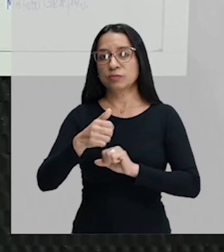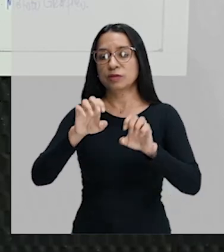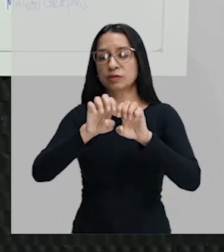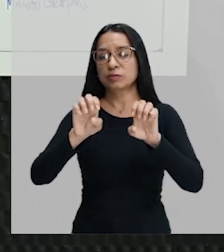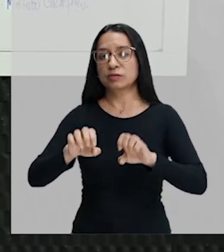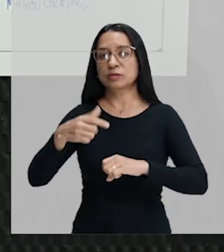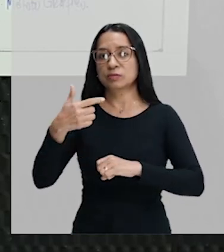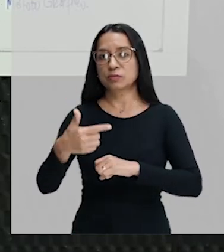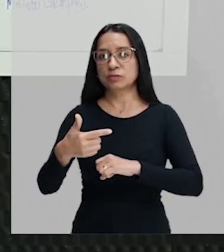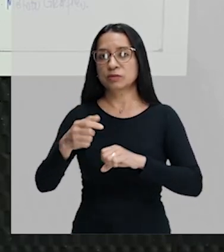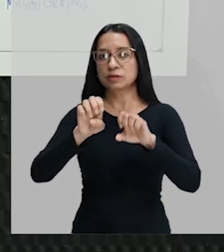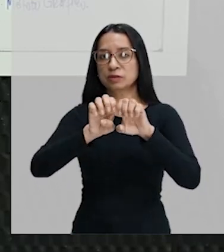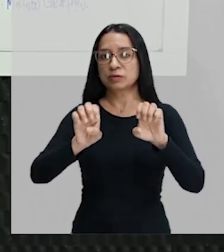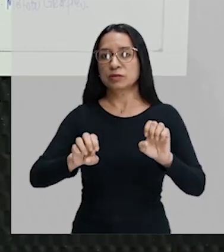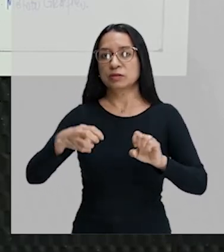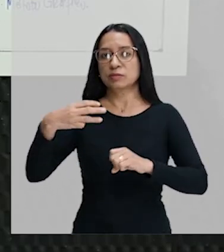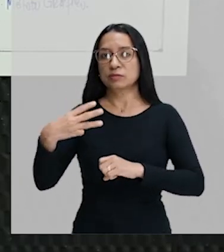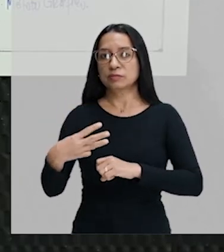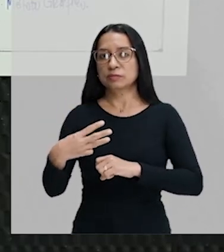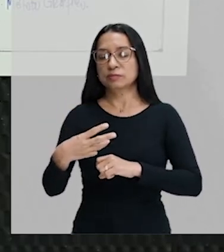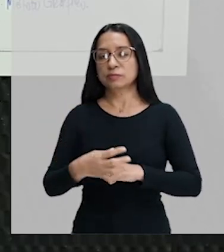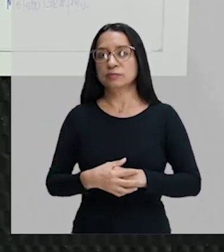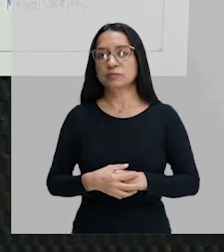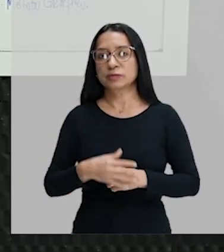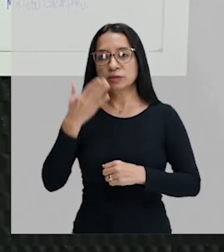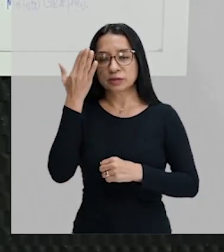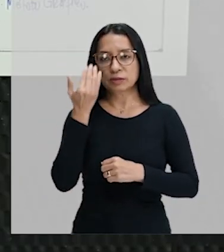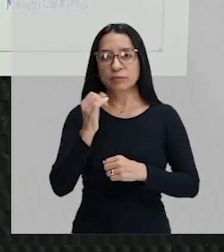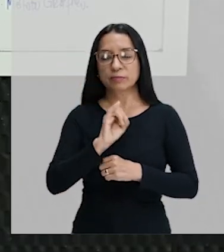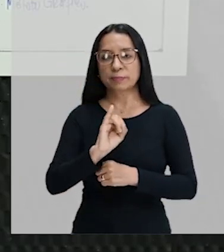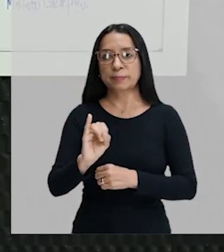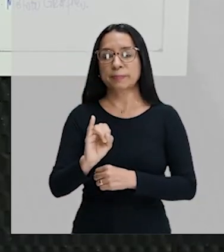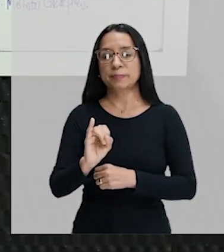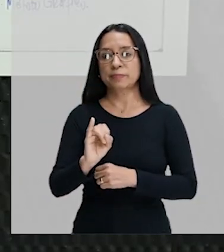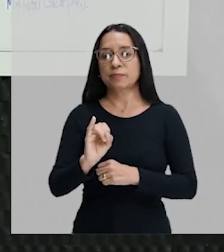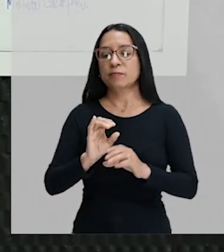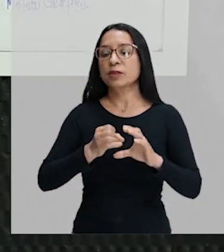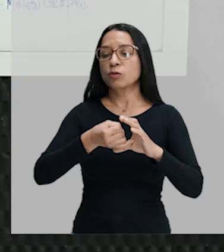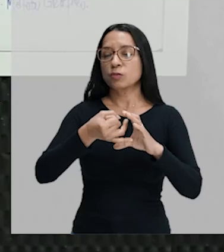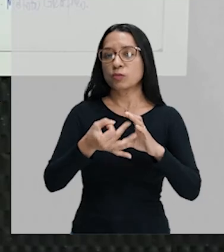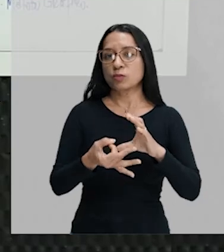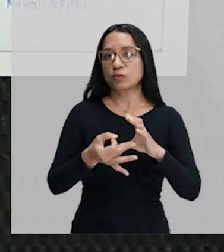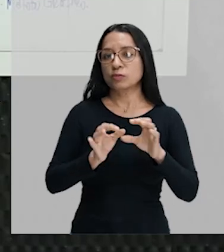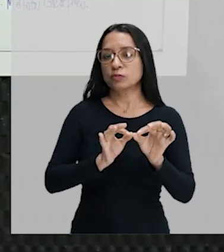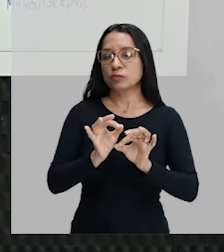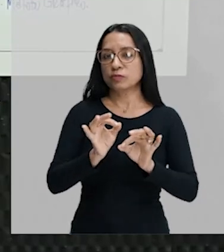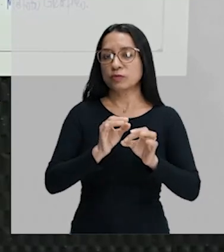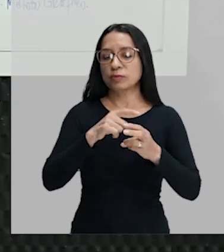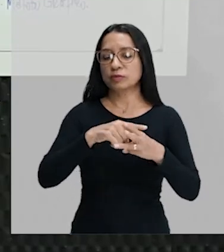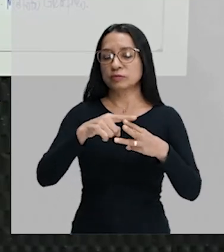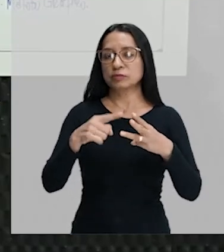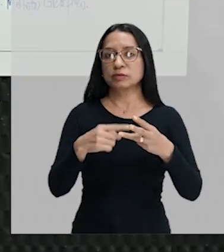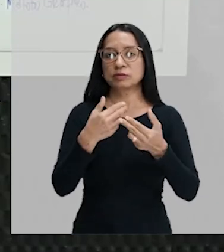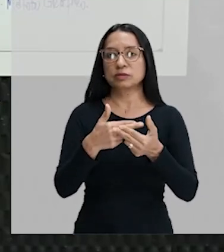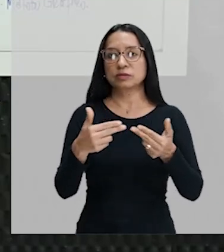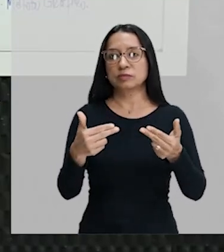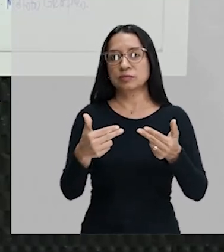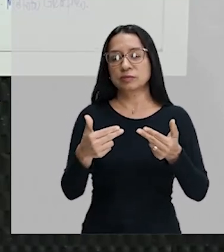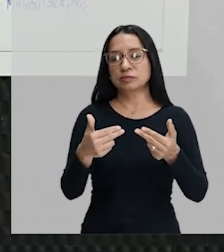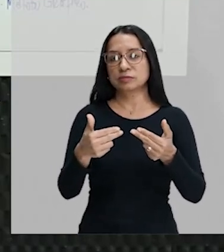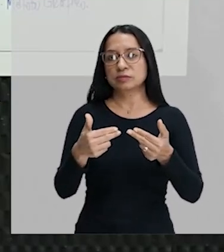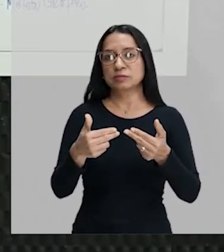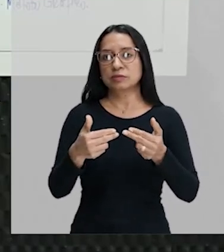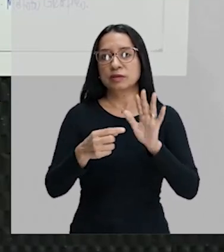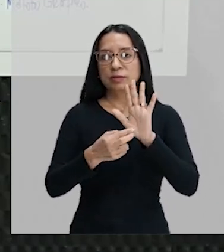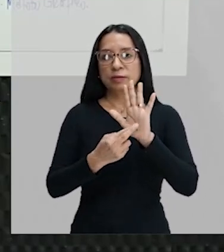2 e essa aqui 3. Quero saber se esse conjunto aí formado por esses 3 elementos,